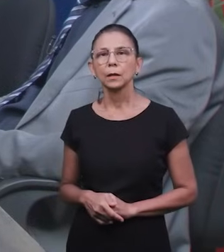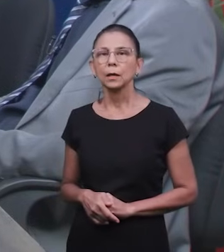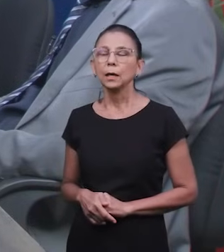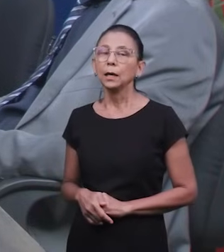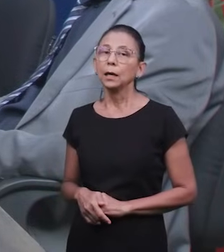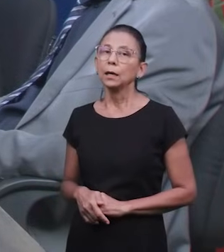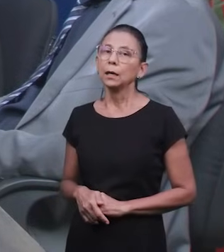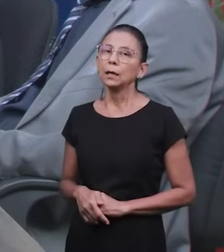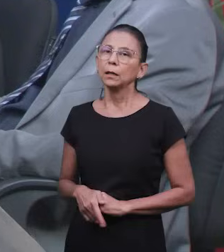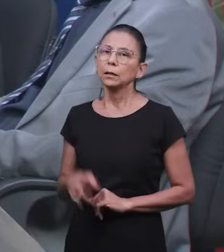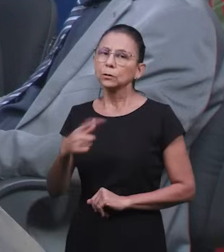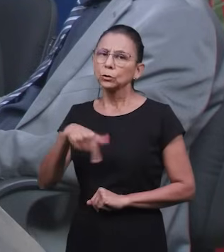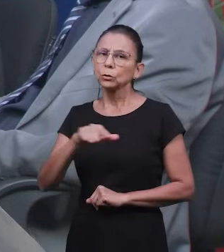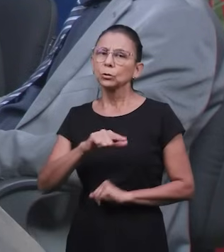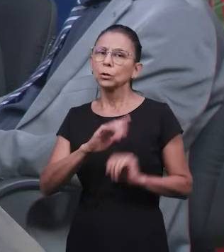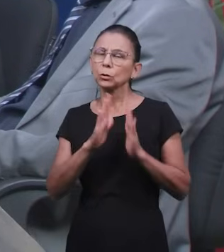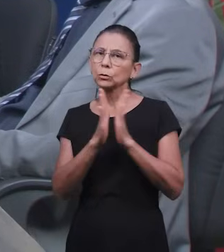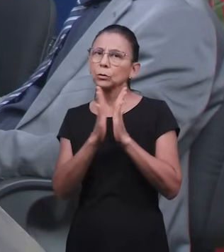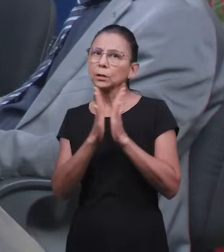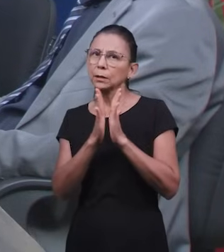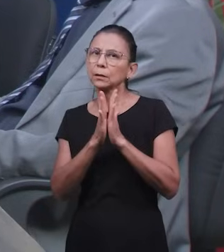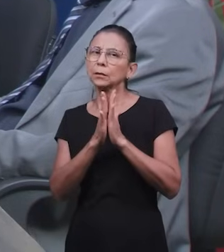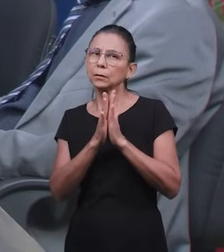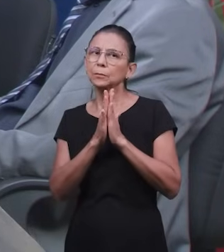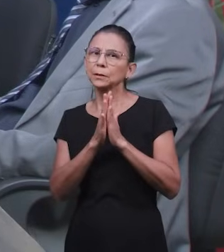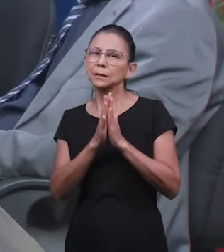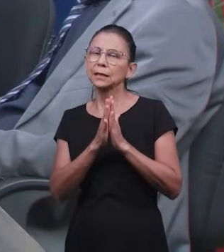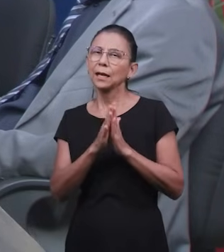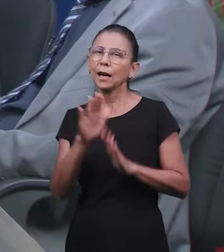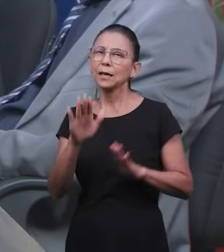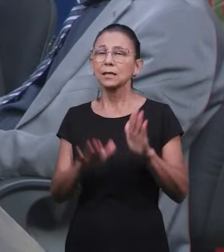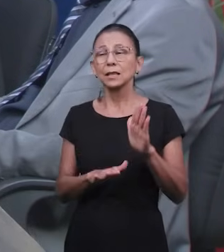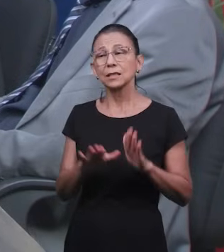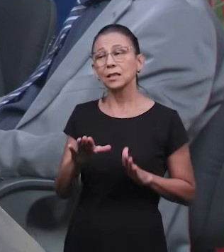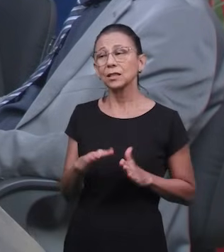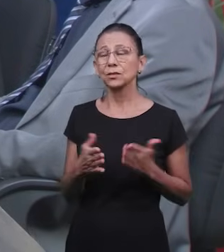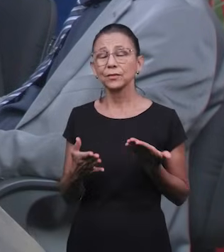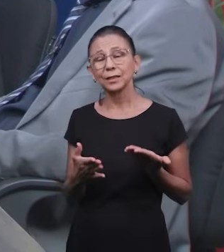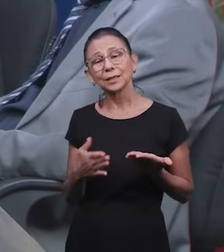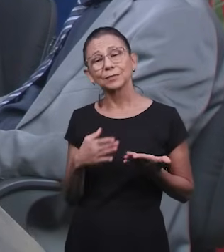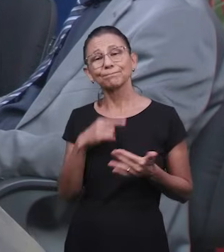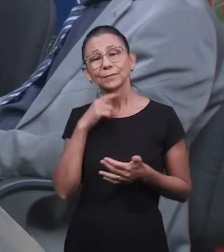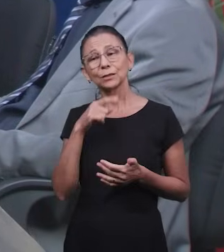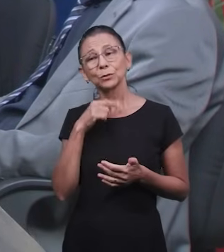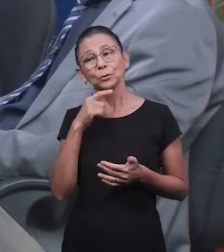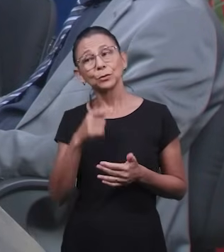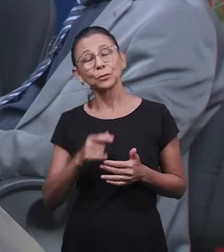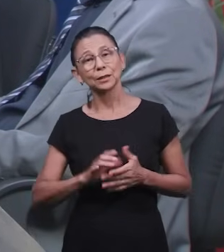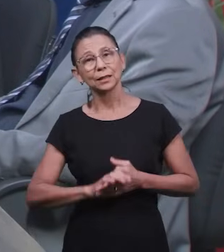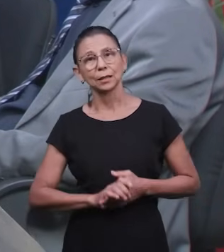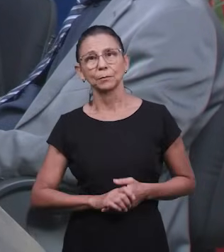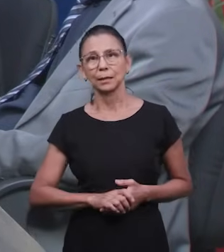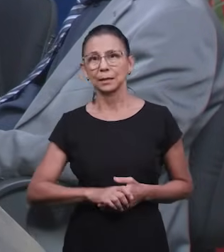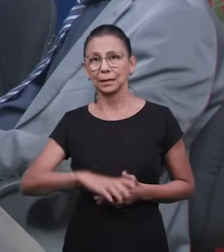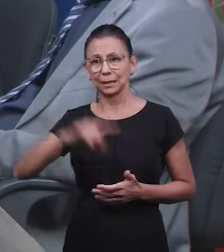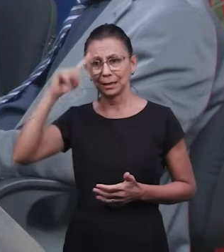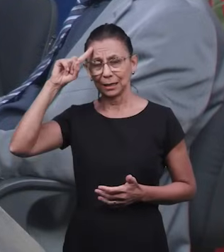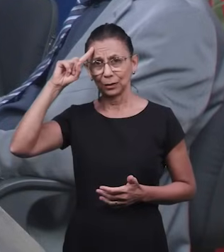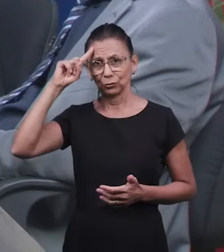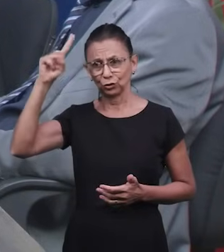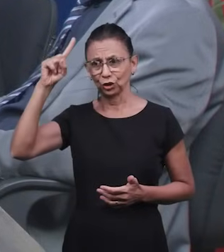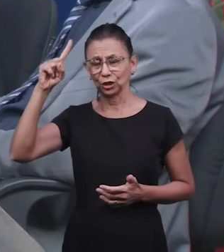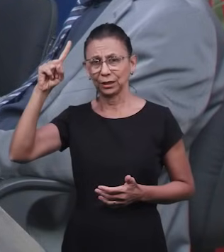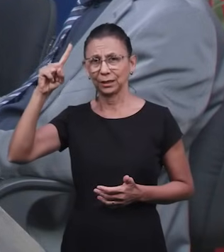vamos orar, mas não está com aquela confiança. Mas tem aquele dia que a pessoa está com a confiança, né? Sim. Sim. o Senhor vai dar a bênção, porque Sim. o Espírito Santo